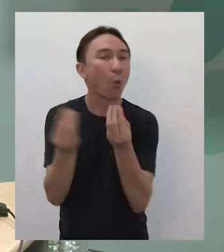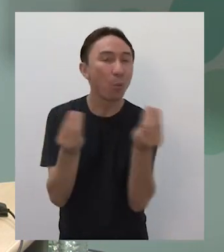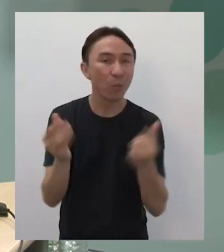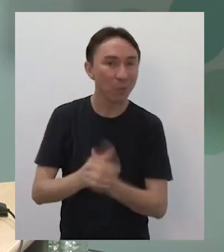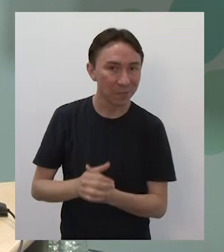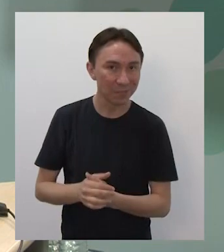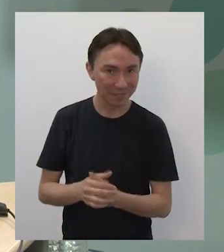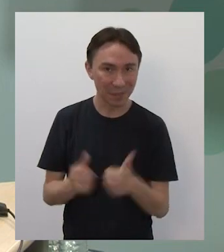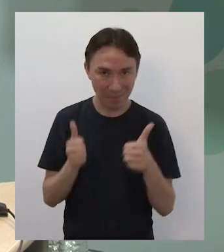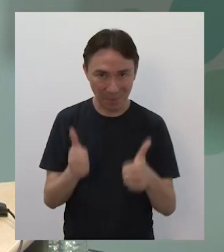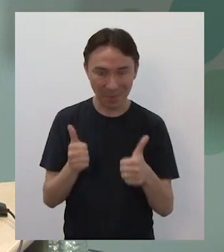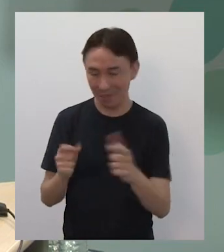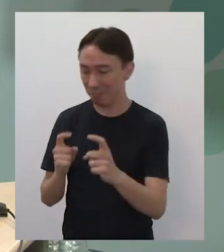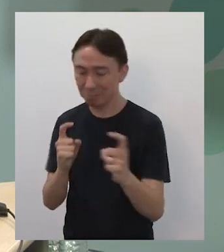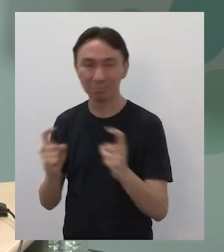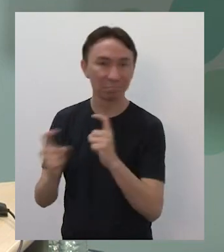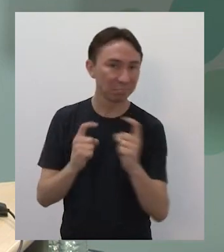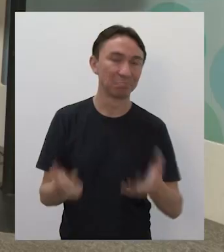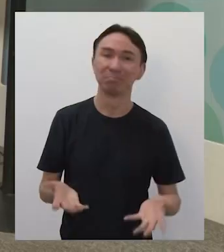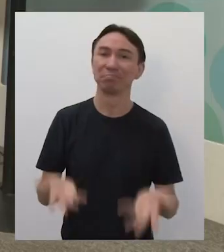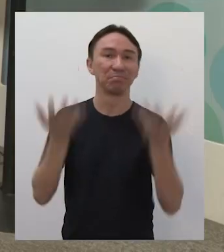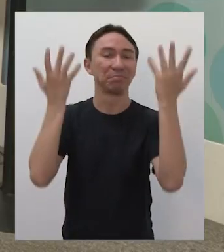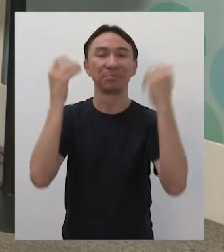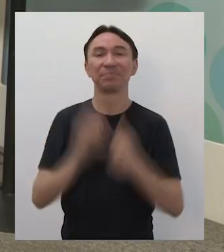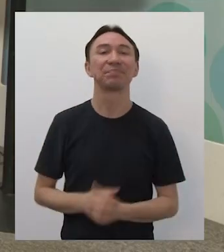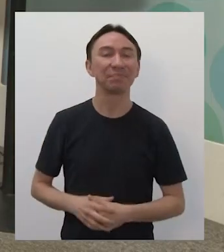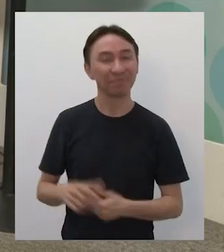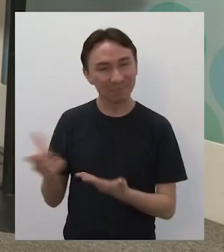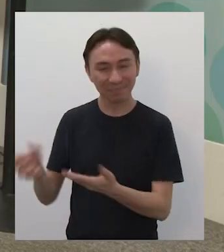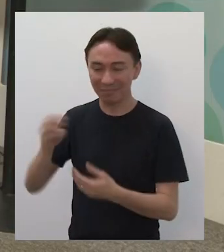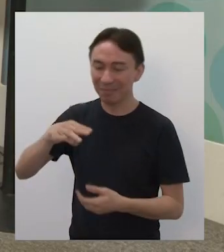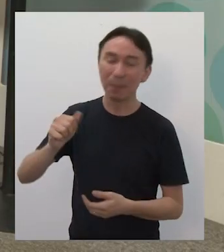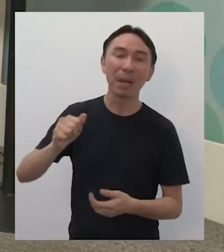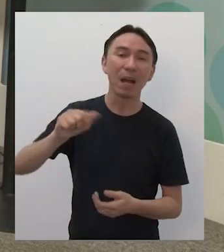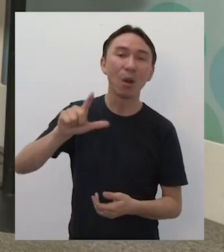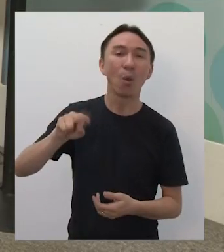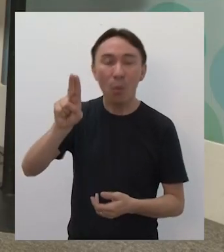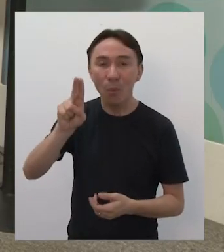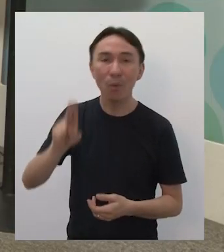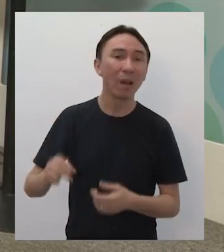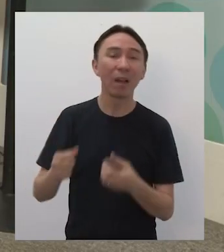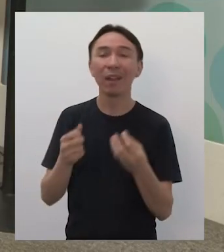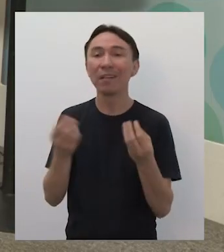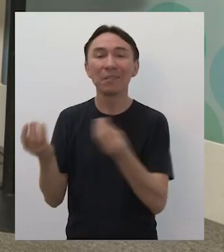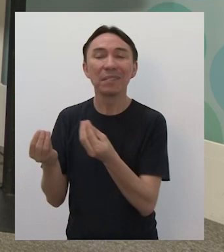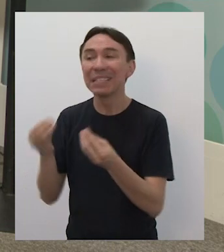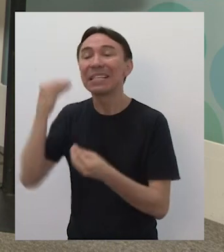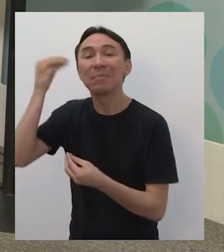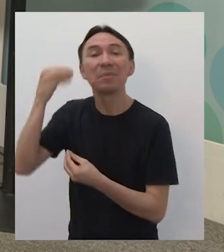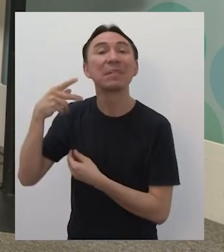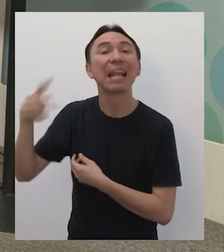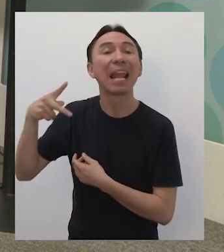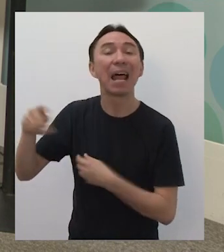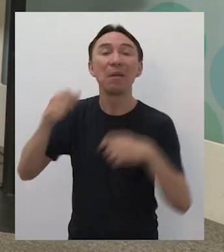nossa roda de conversa, tá bom? E passa a palavra aqui para a Malu, que ela possa comentar um pouquinho aí da experiência do Will.